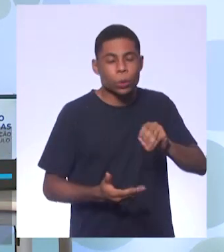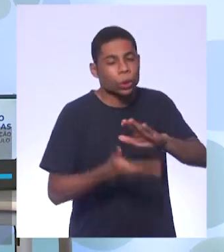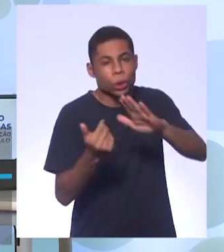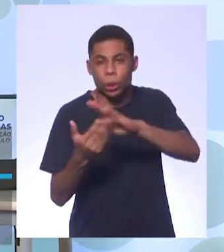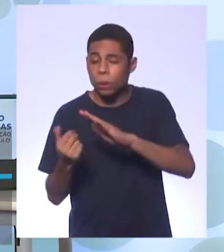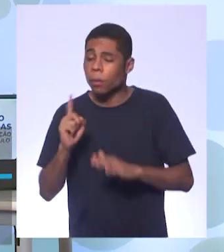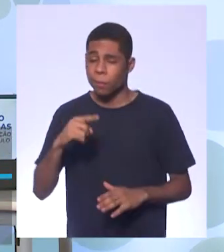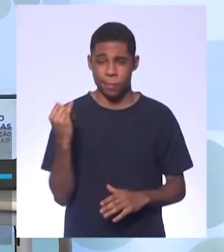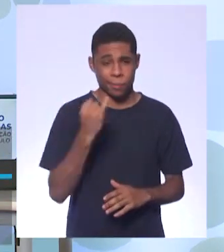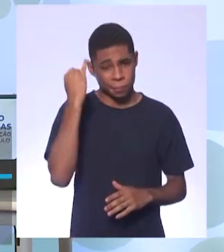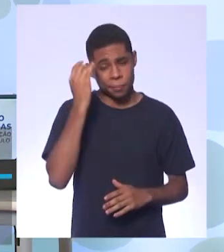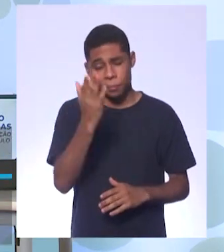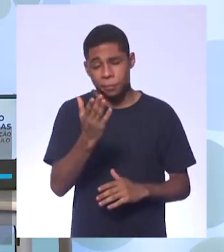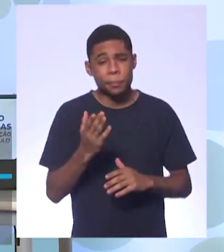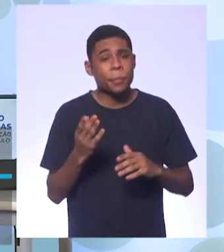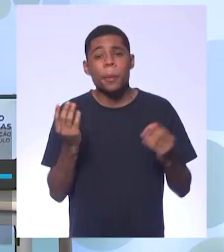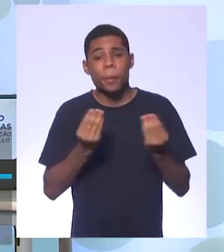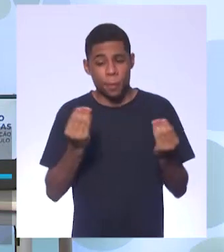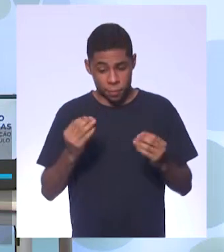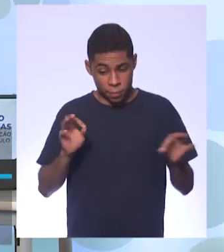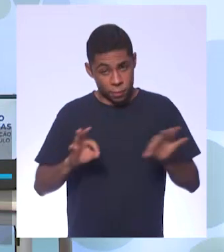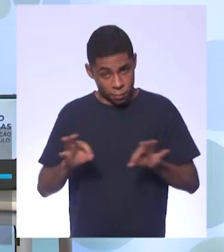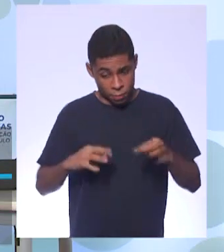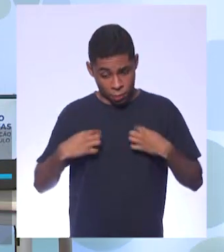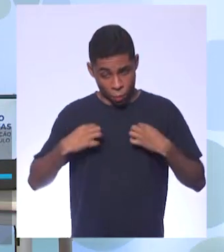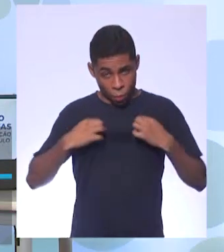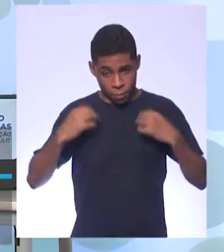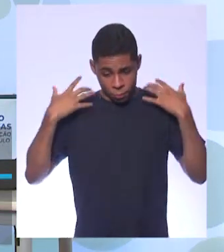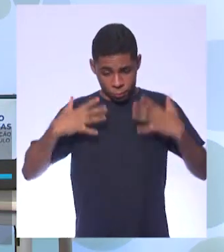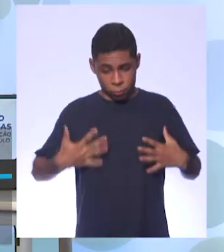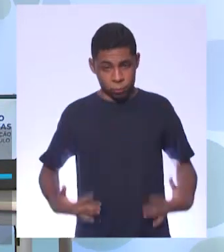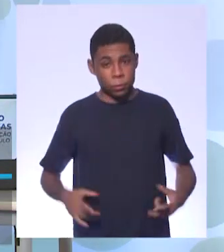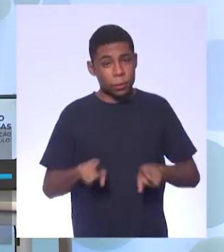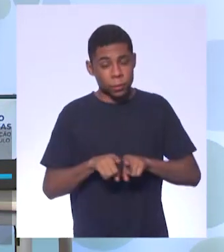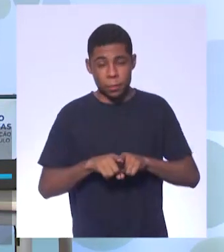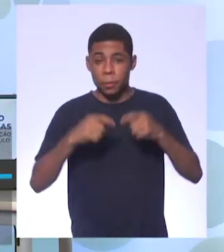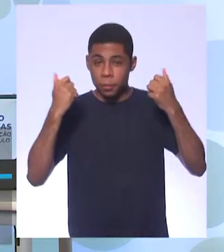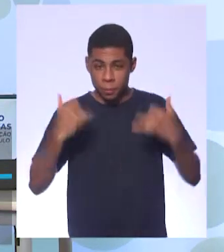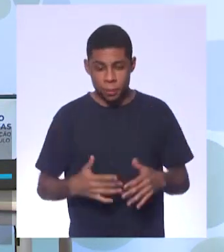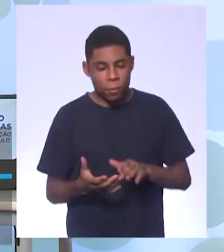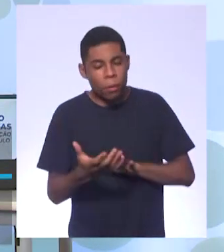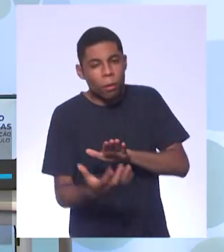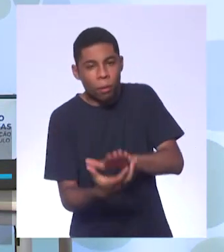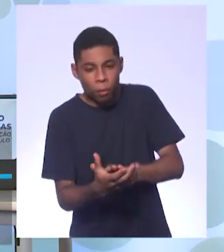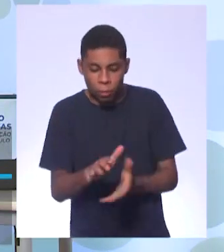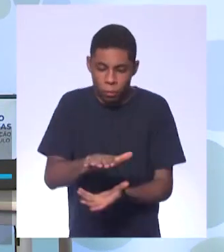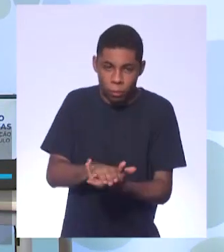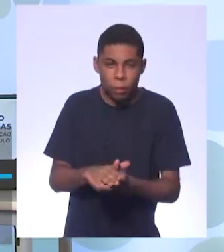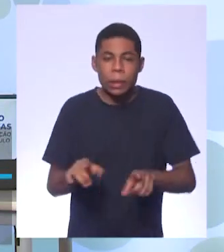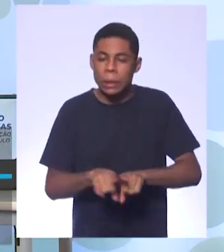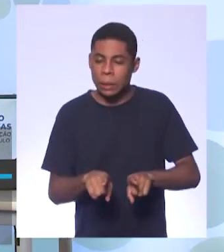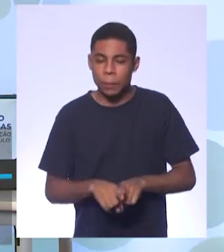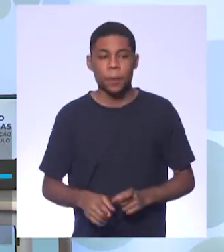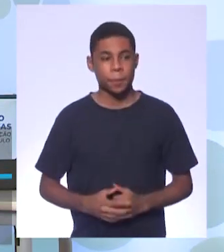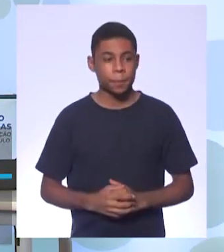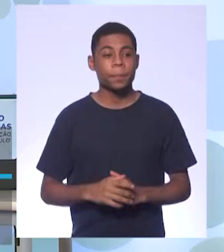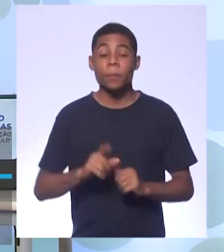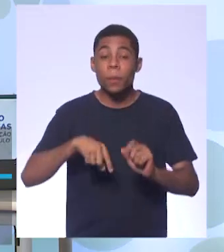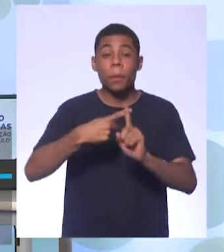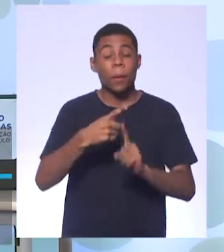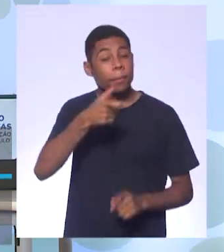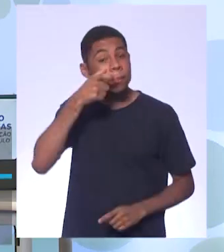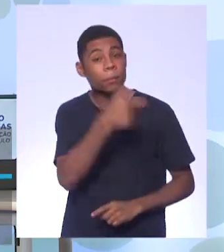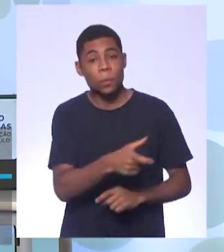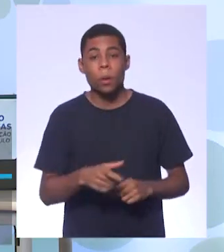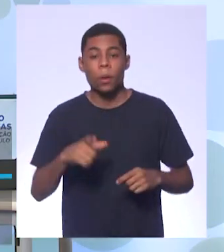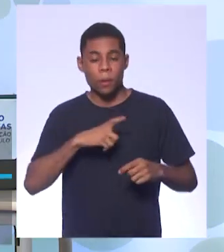então a importância disso, até para fazer as vestimentas, né, que é importante falar, o solado e tudo mais, isso aí. E o que aparece interessante na